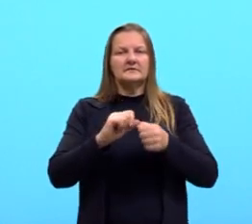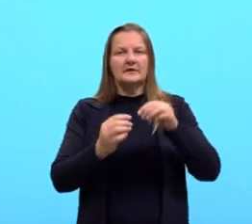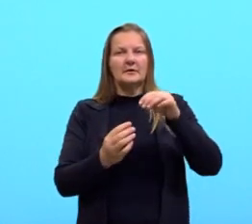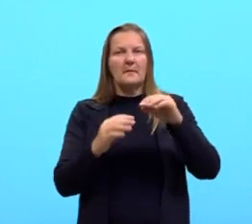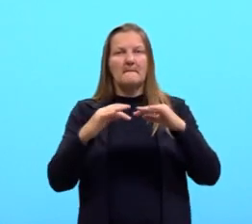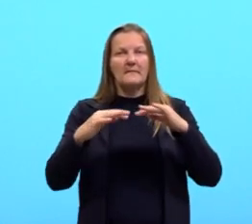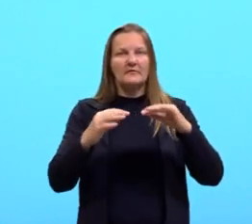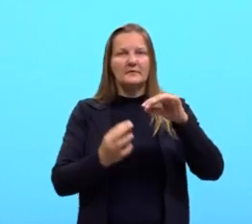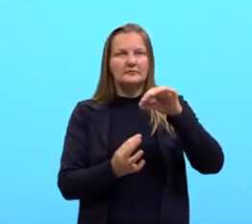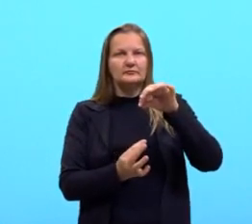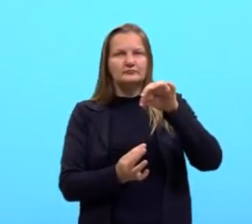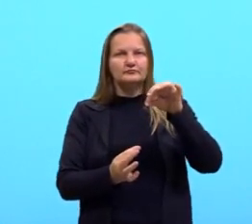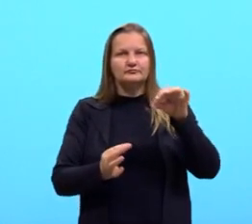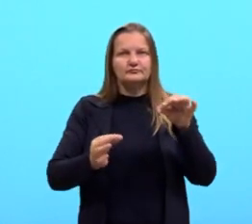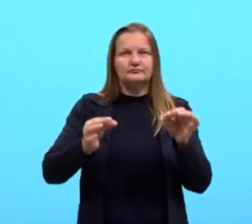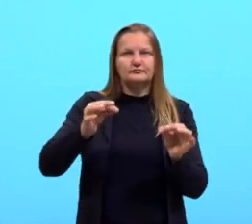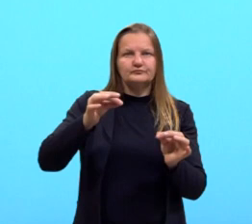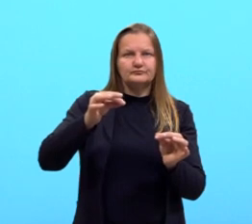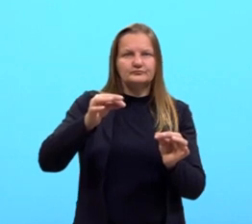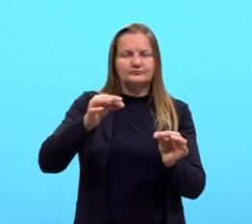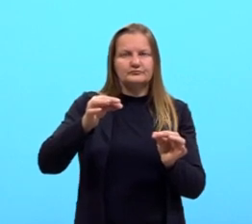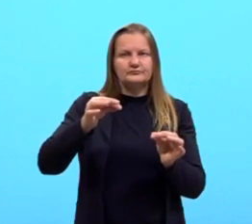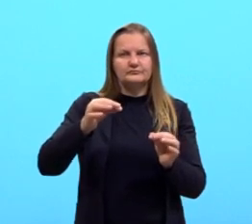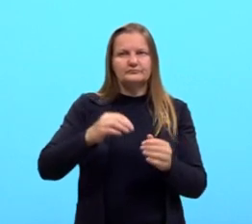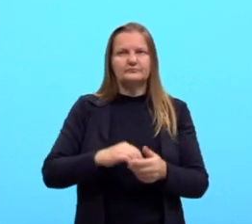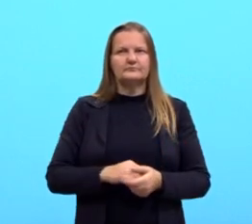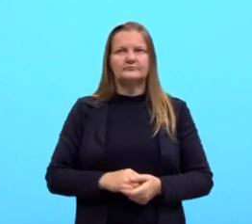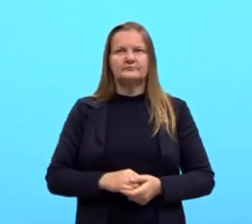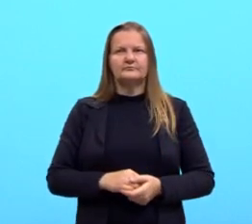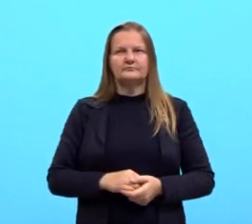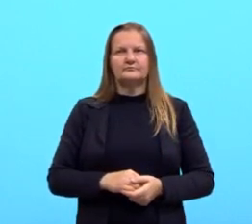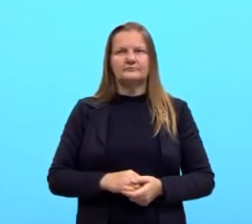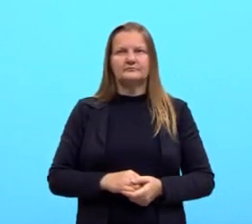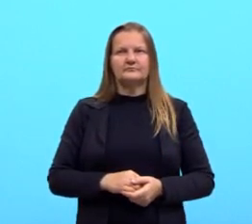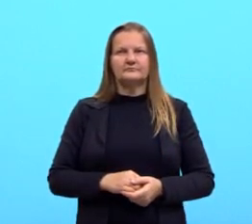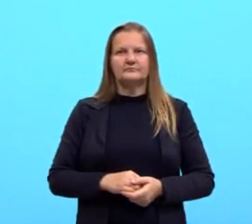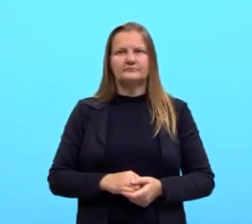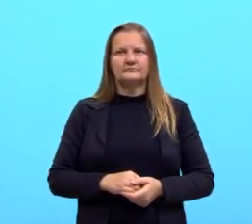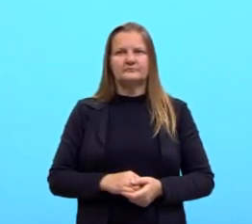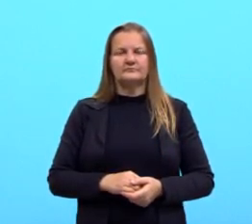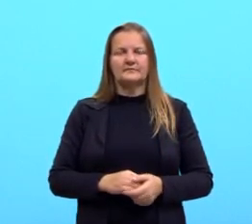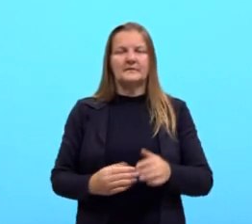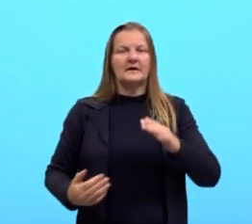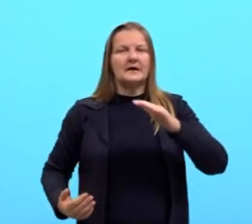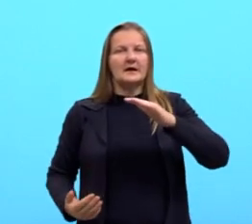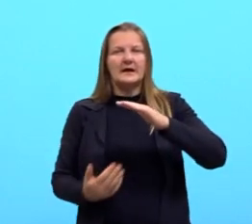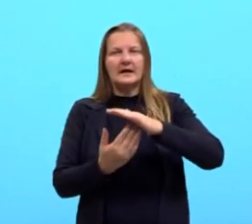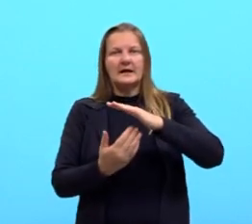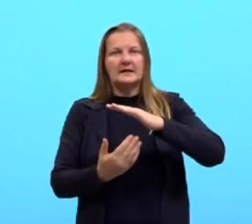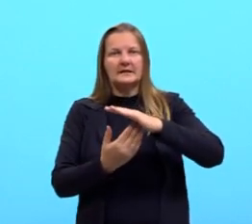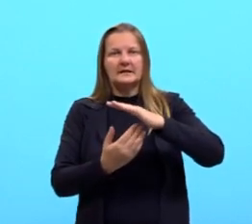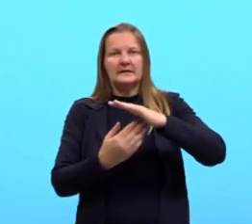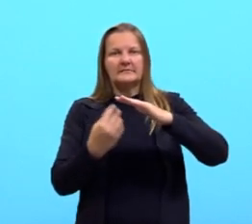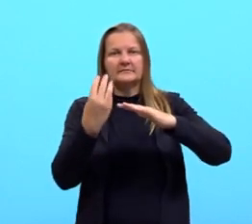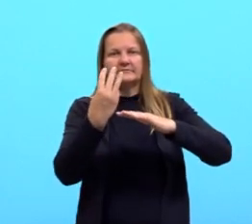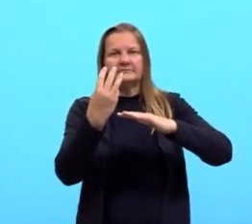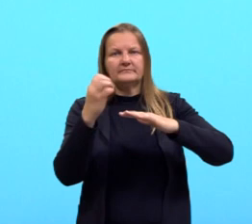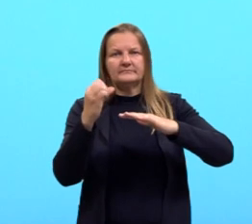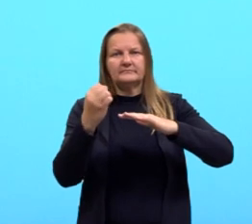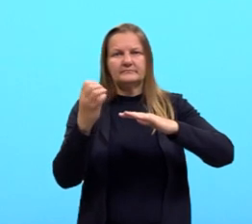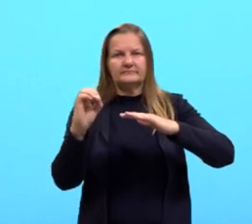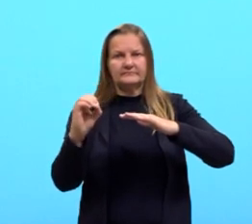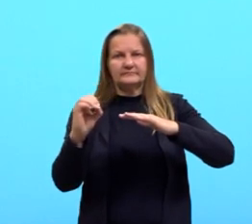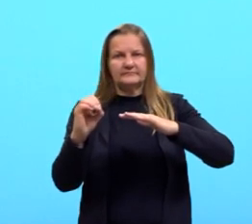nenhum movimento no sentido anti-horário nós teremos que percorrer aqui até chegar em e sessenta graus